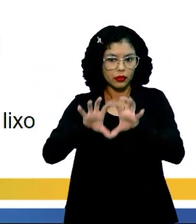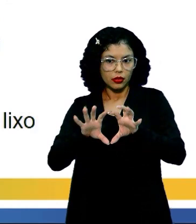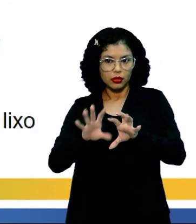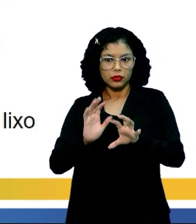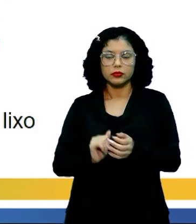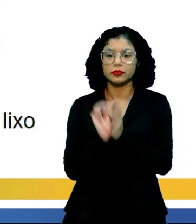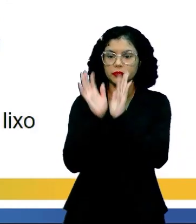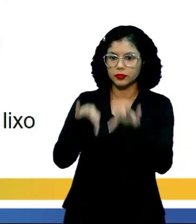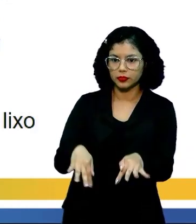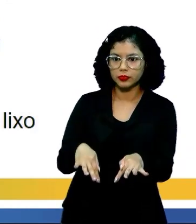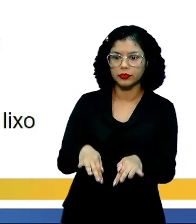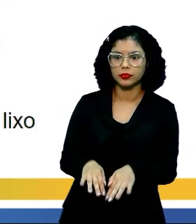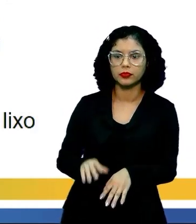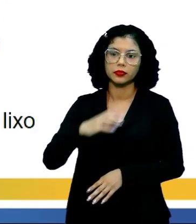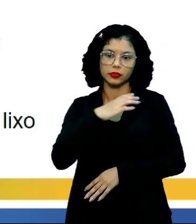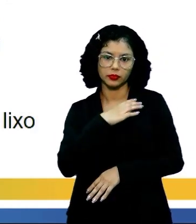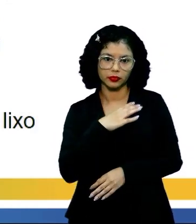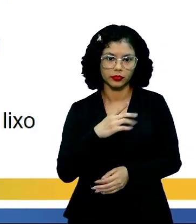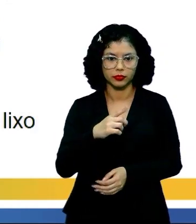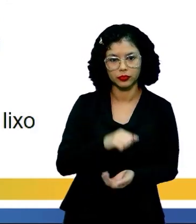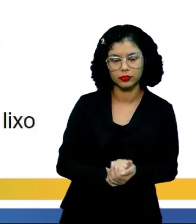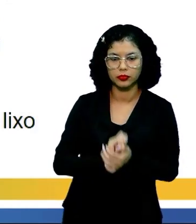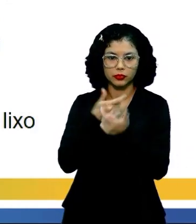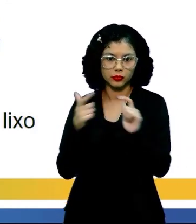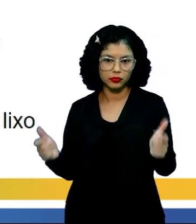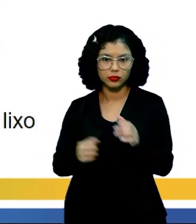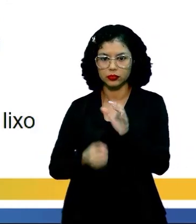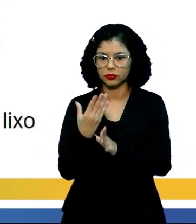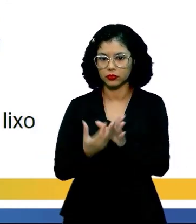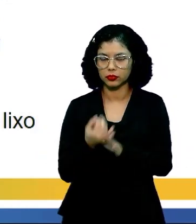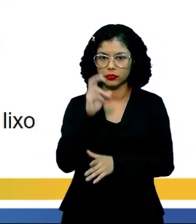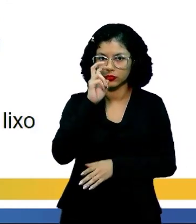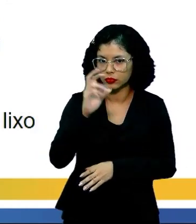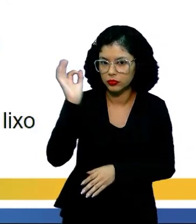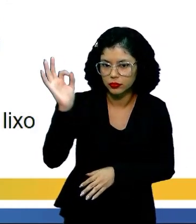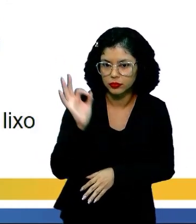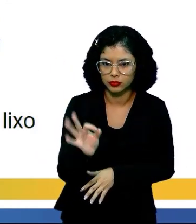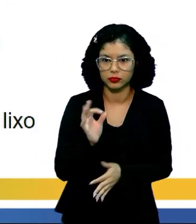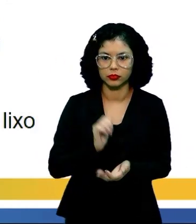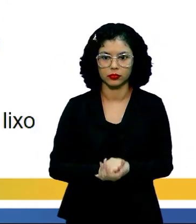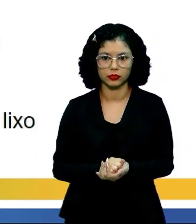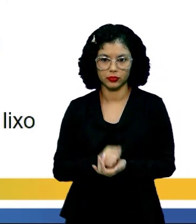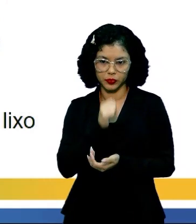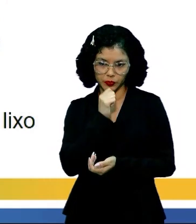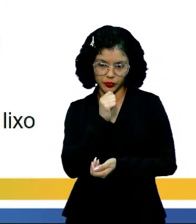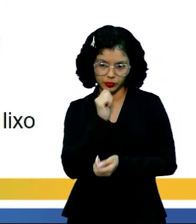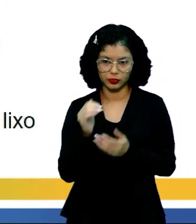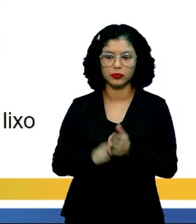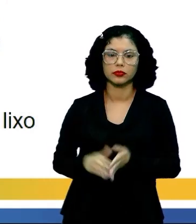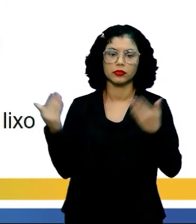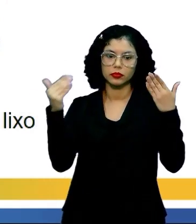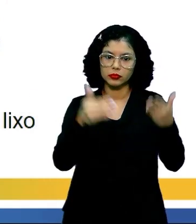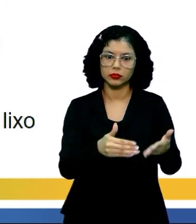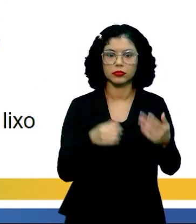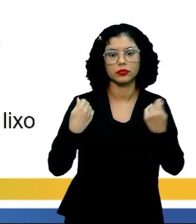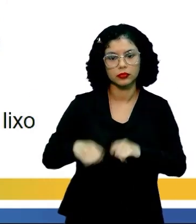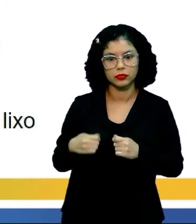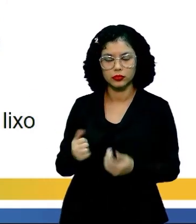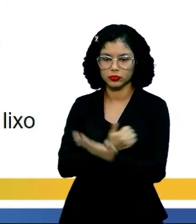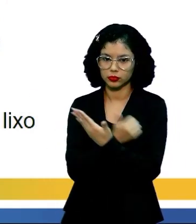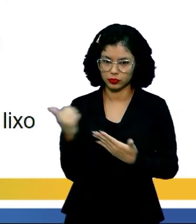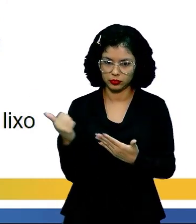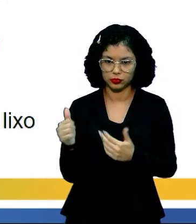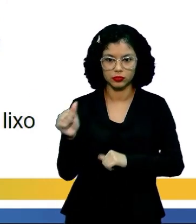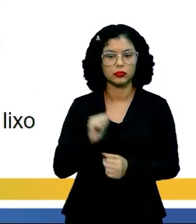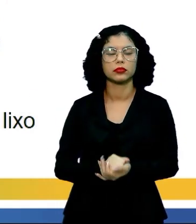forma, se ao final do seu mandato a cidade tiver aumentado a produção em 5%, para atingir a meta, serão necessárias ações